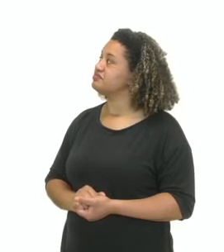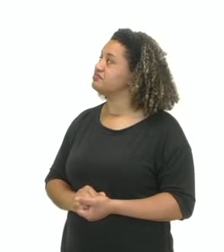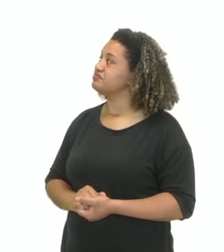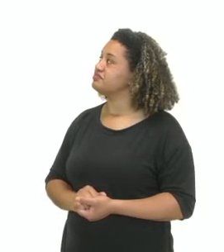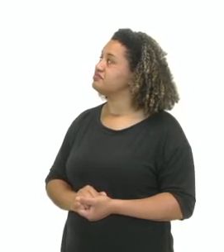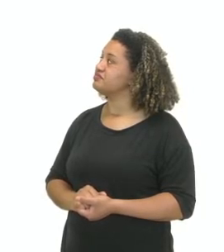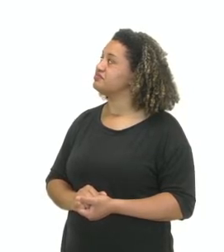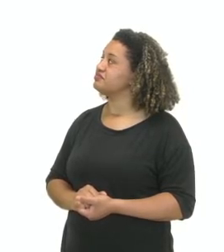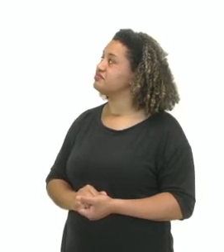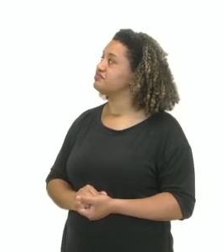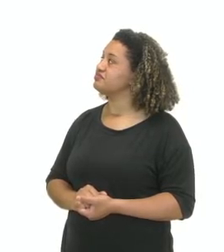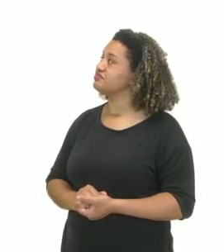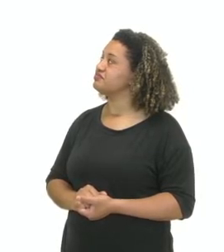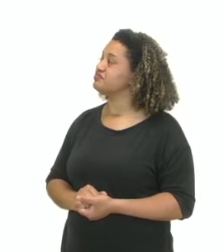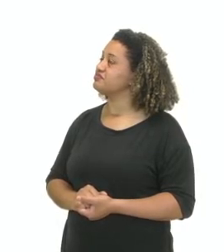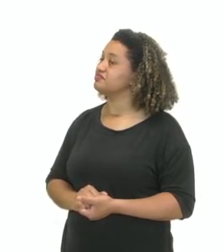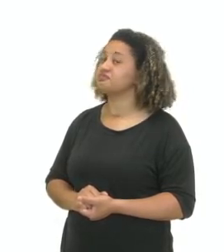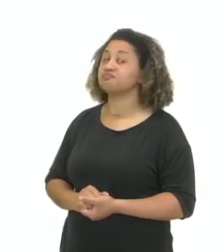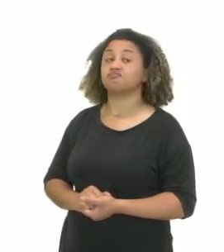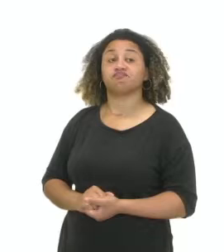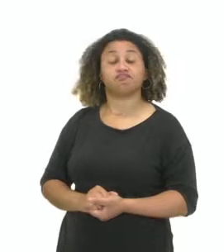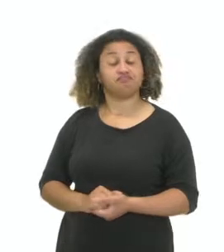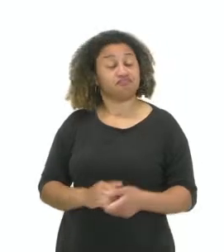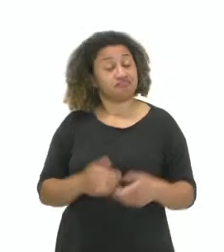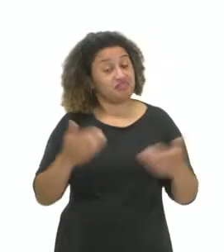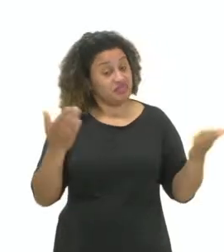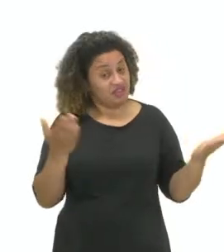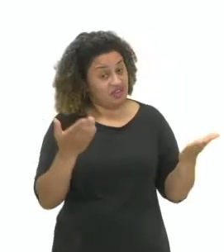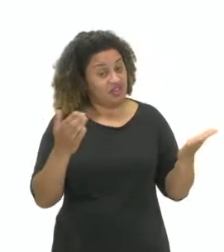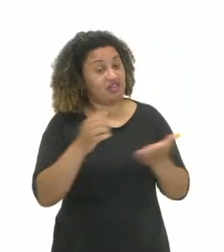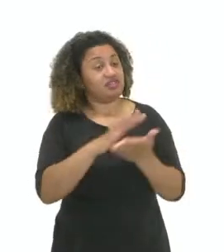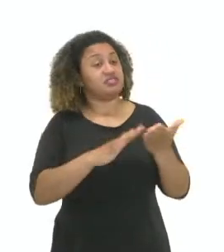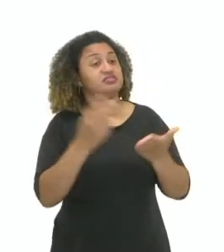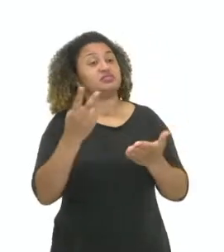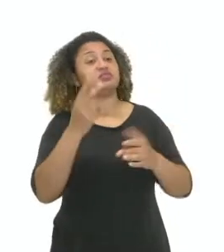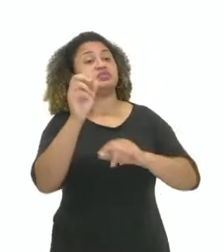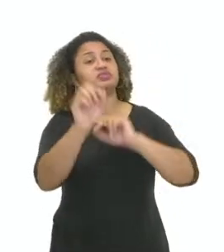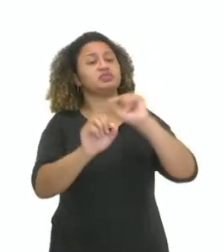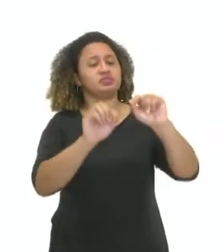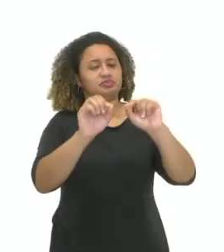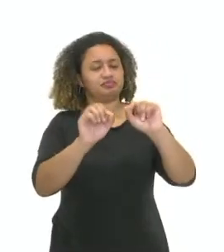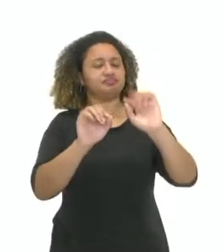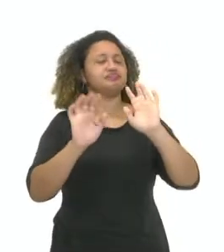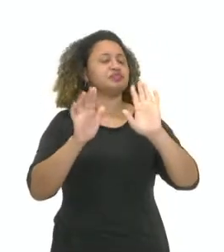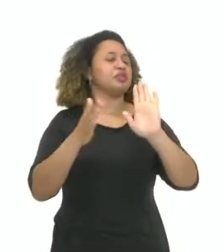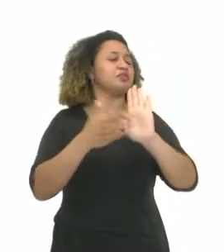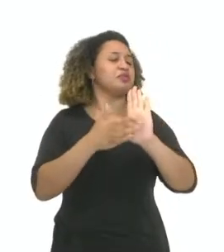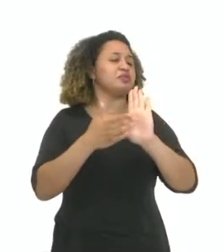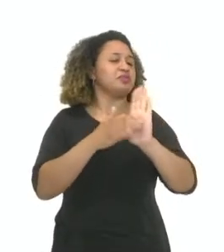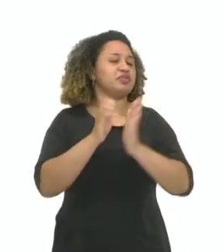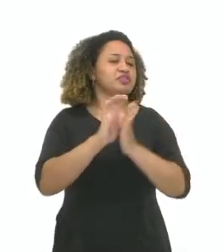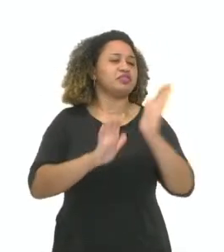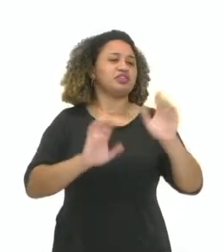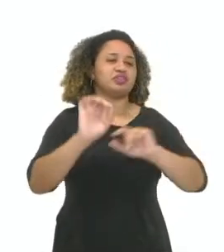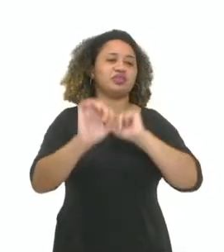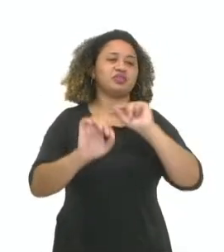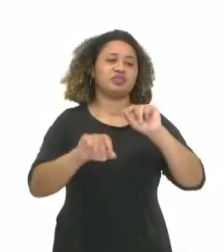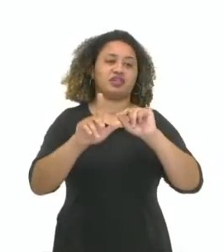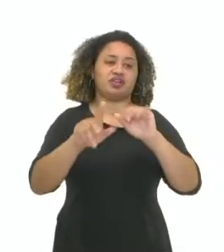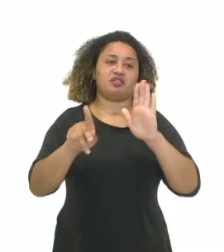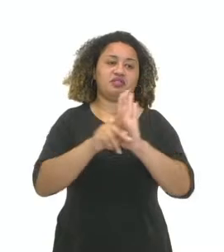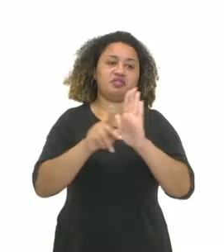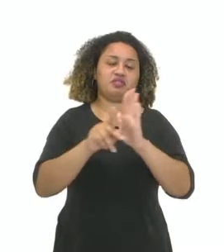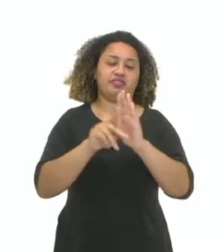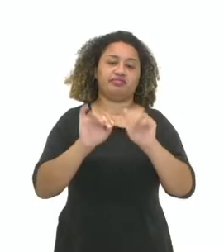Zacarias. Na atividade 2, qual é a minha proposta? Exato. No que diz respeito